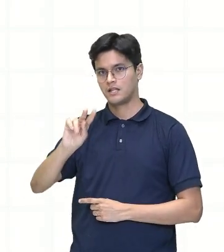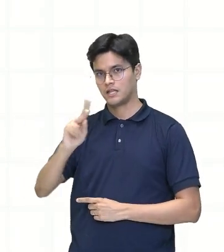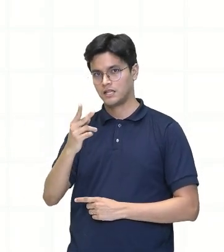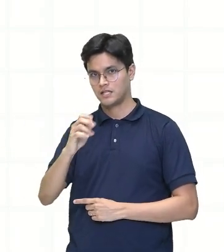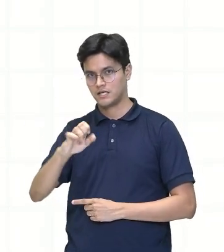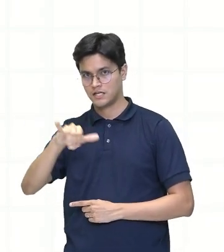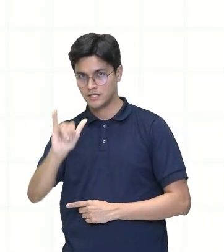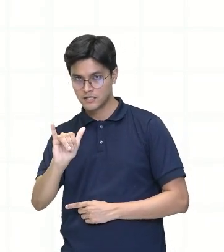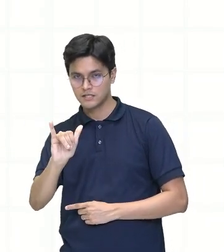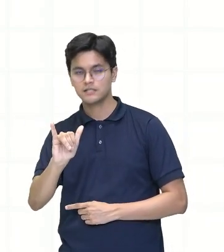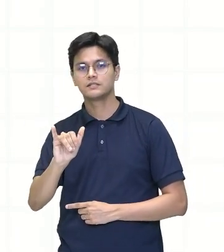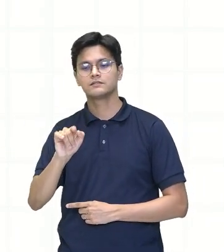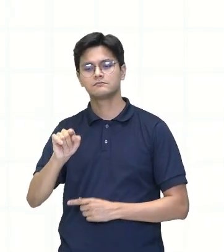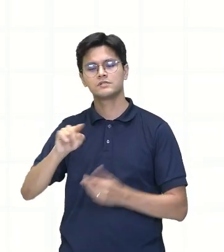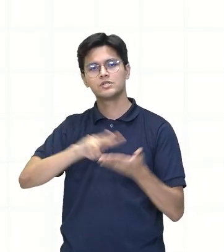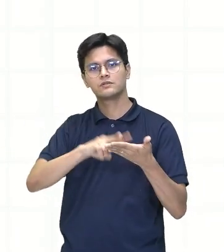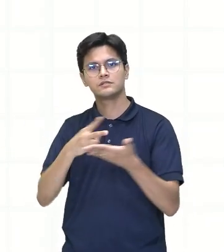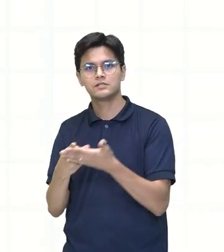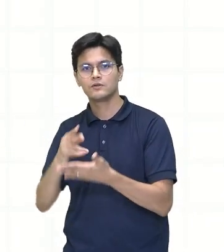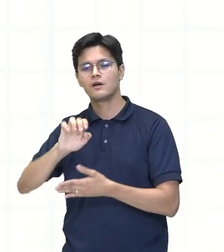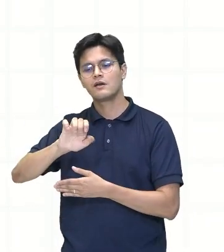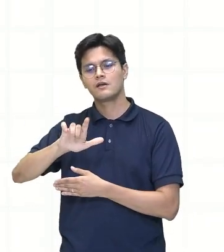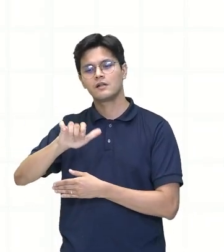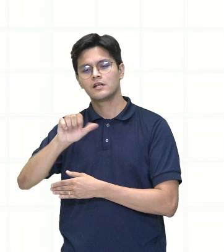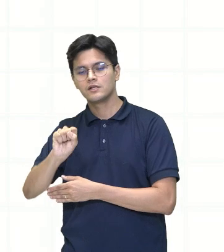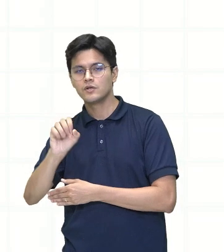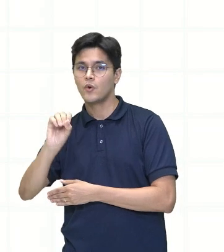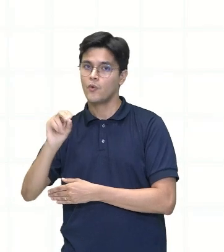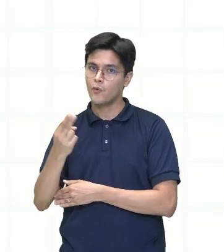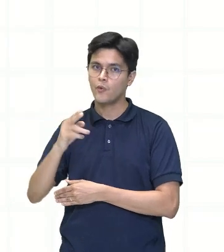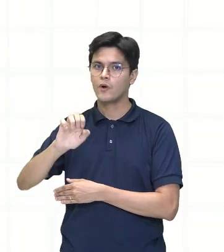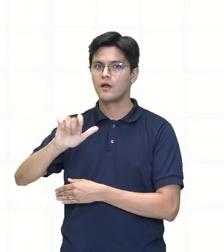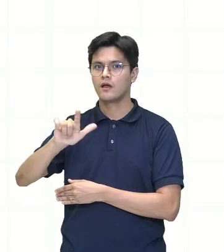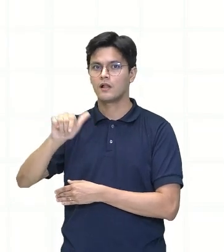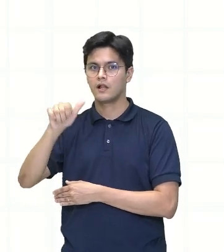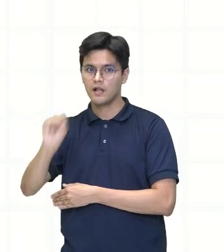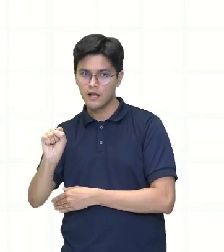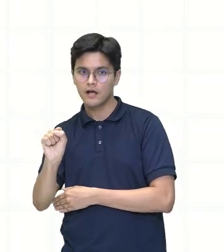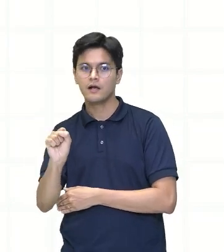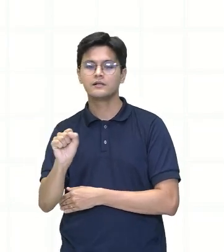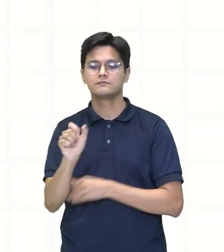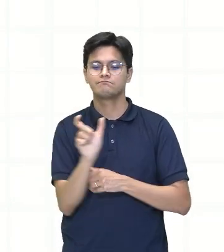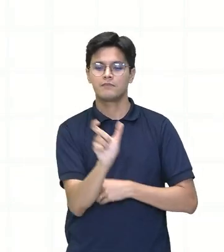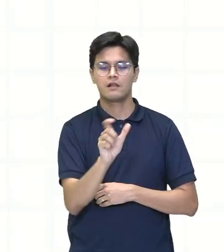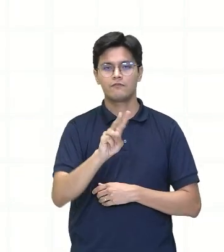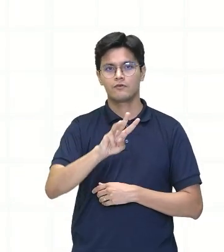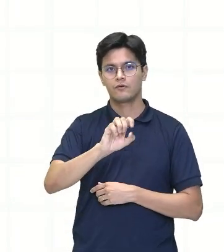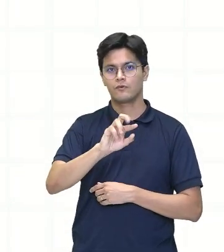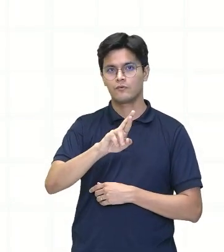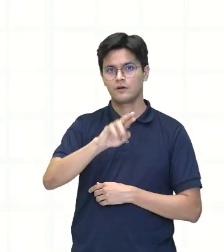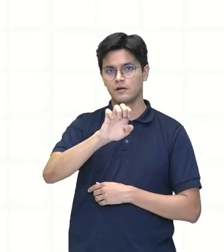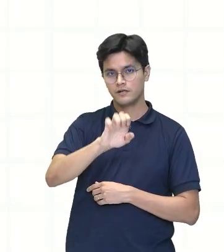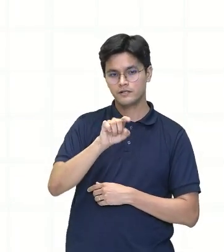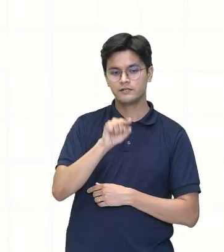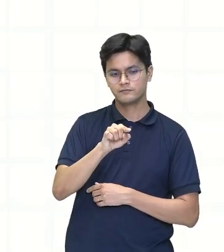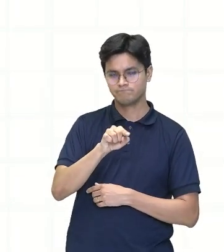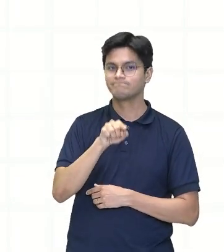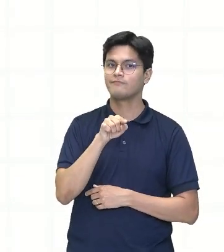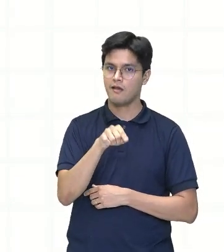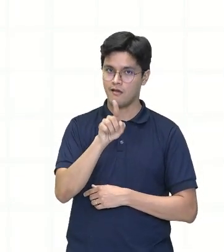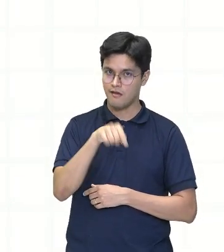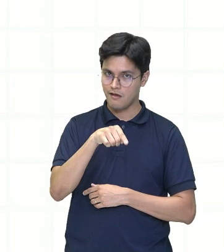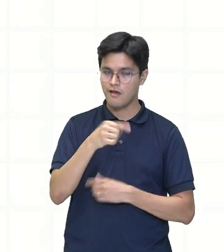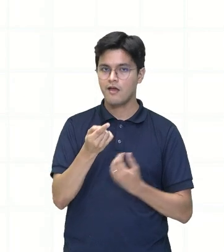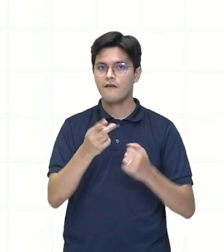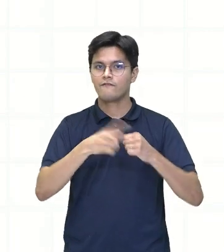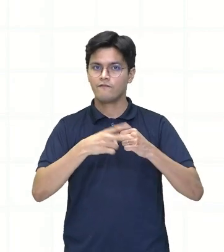aqui o verbo to be, né? Concordando com o sujeito. Eles estavam camping, acampando, camping.